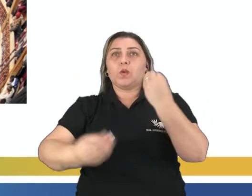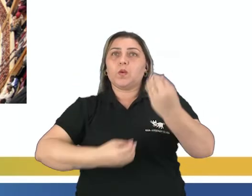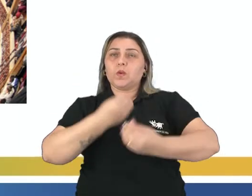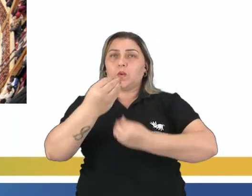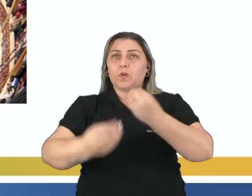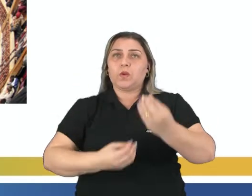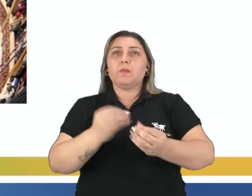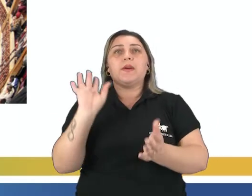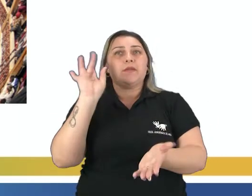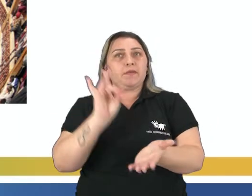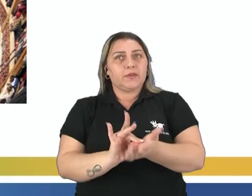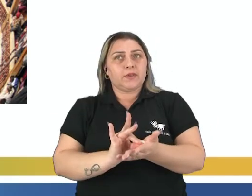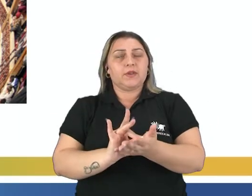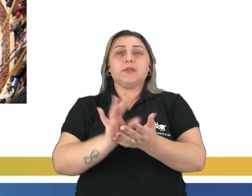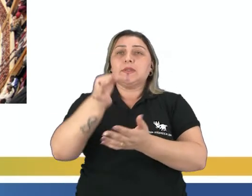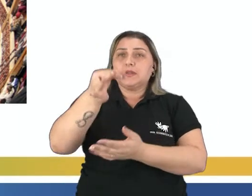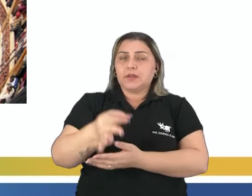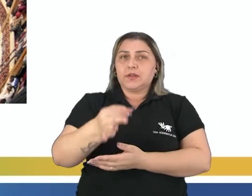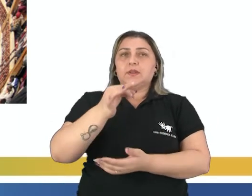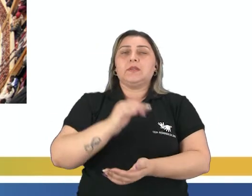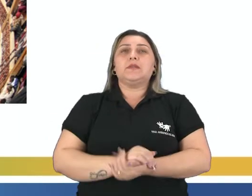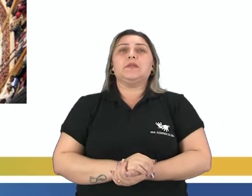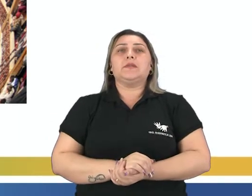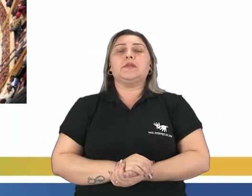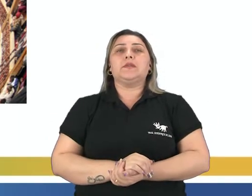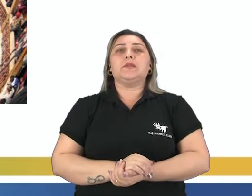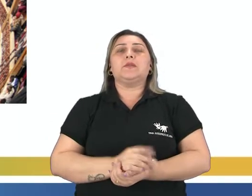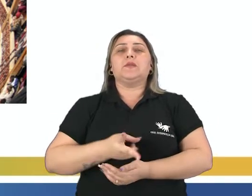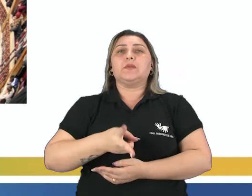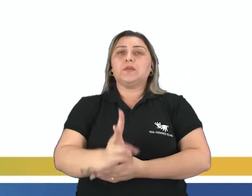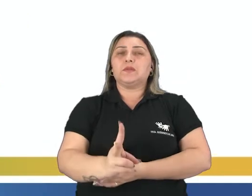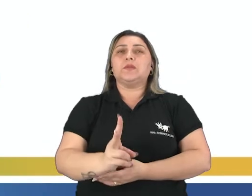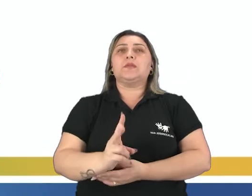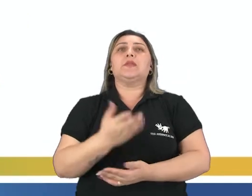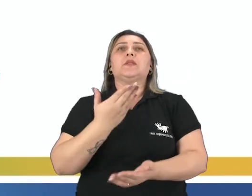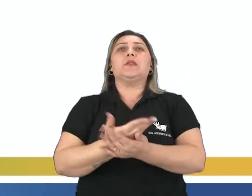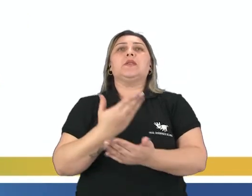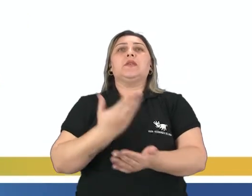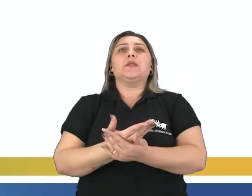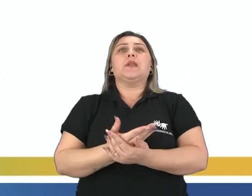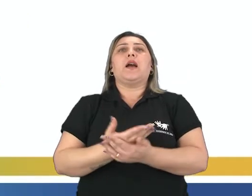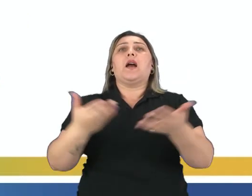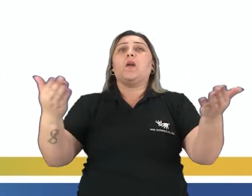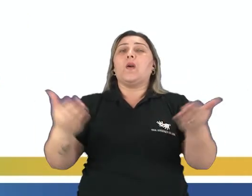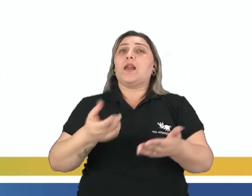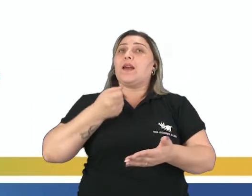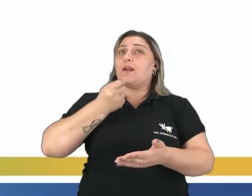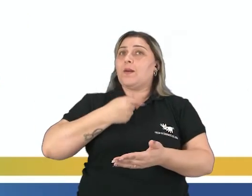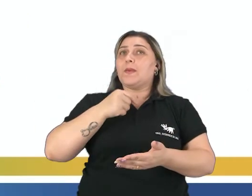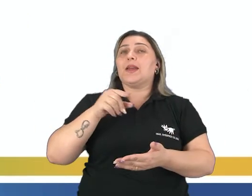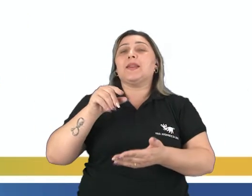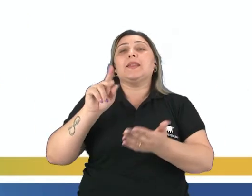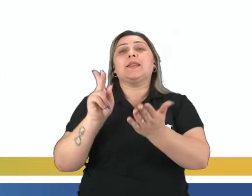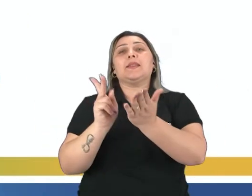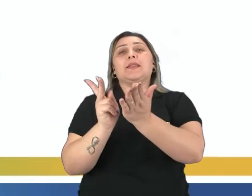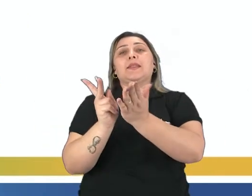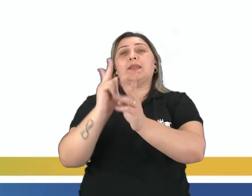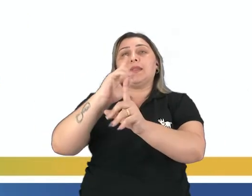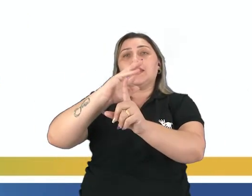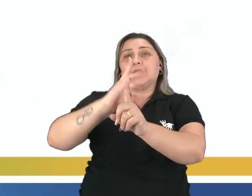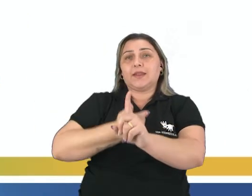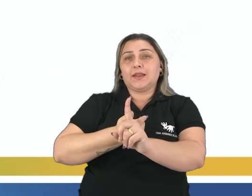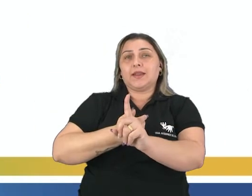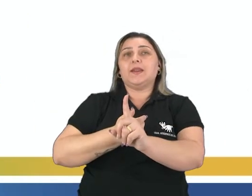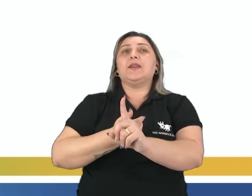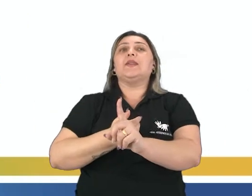era realmente. Certo, pessoal? E seguindo adiante na nossa aula, nós vamos falar um pouquinho da comédia dell'arte, que